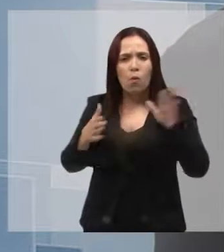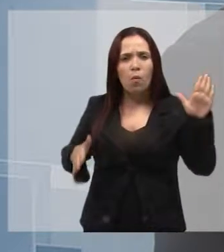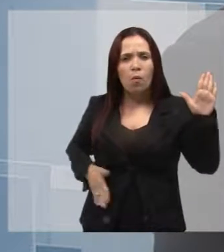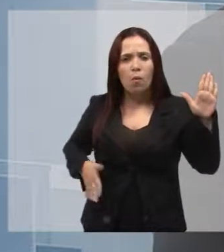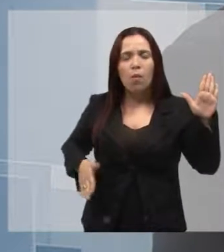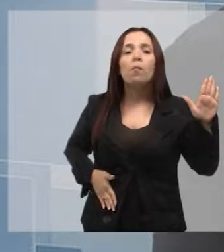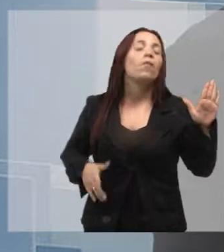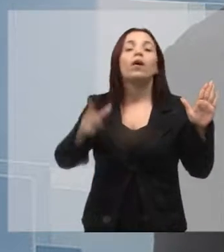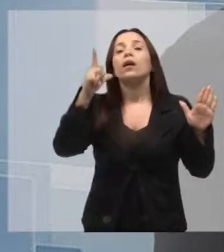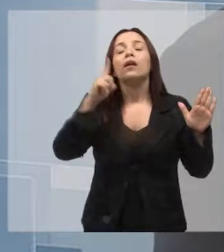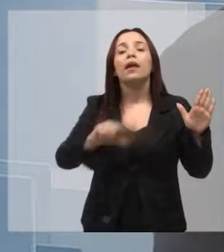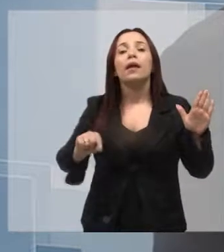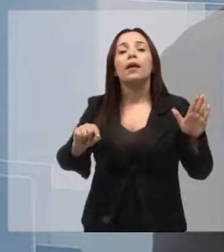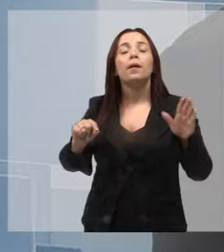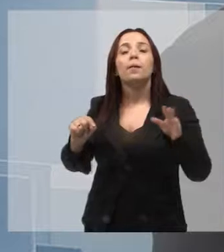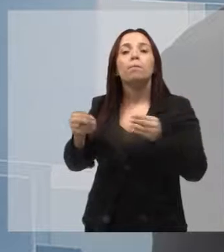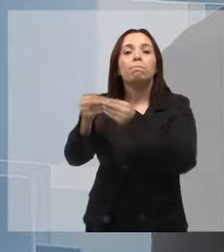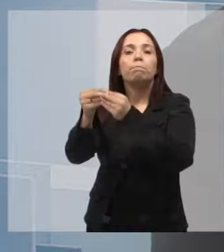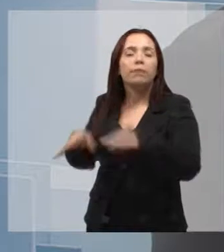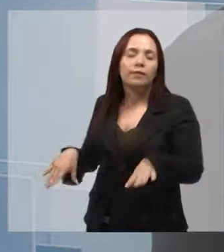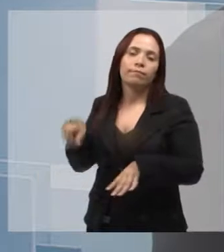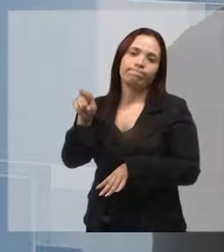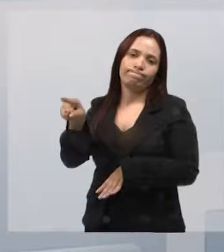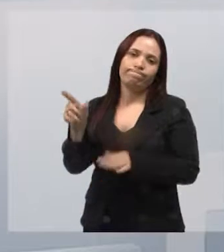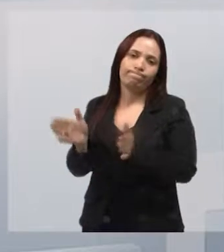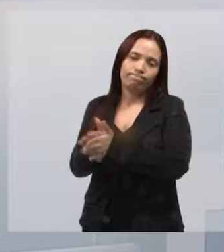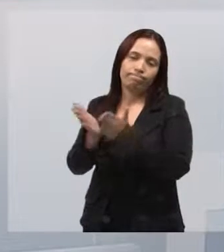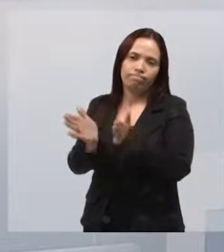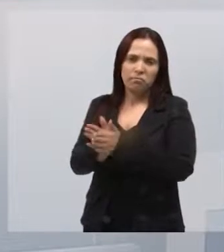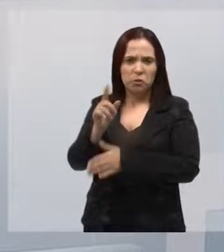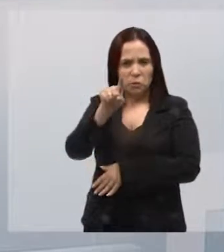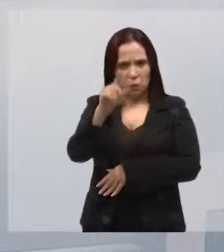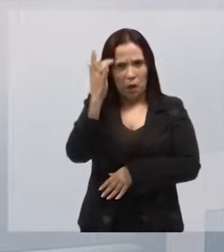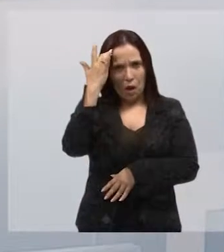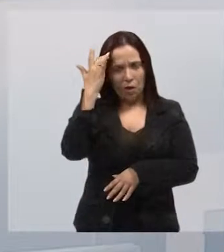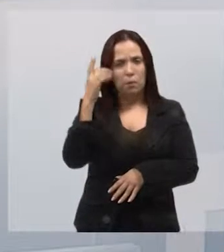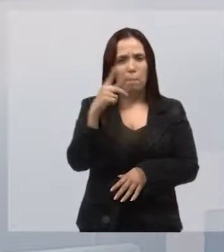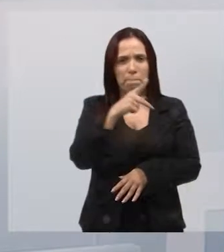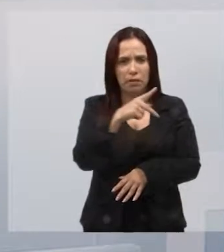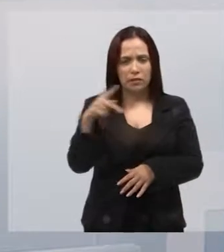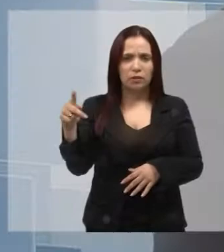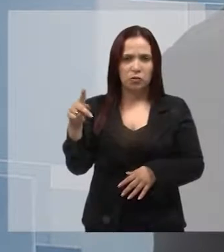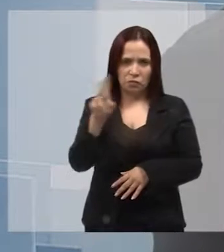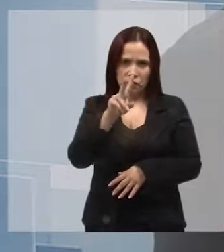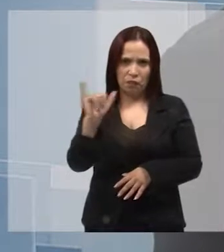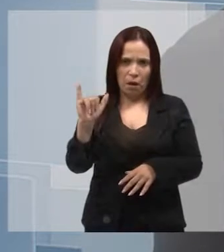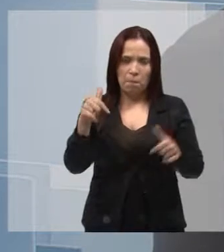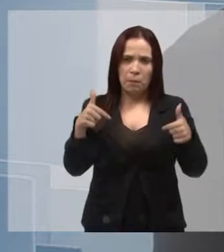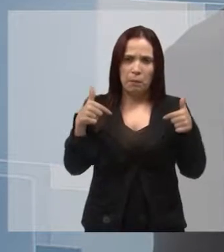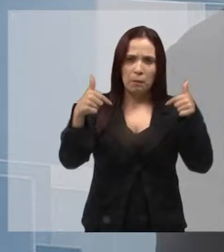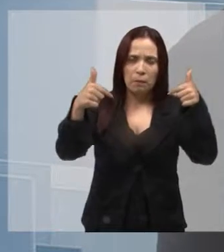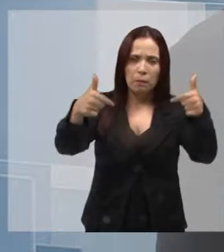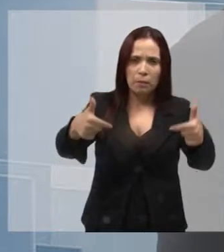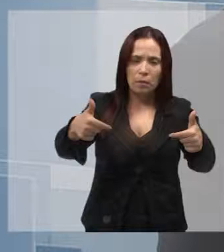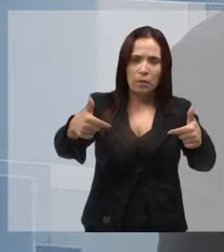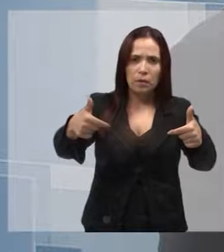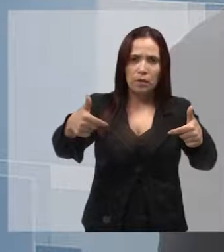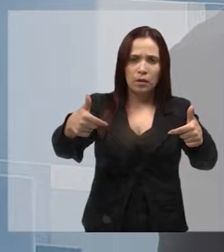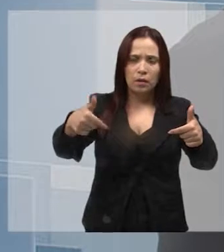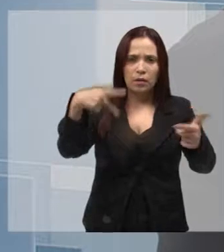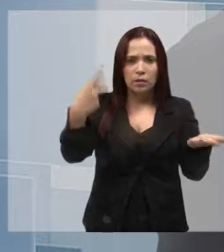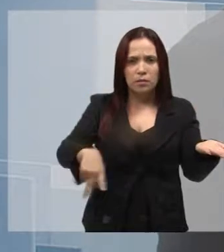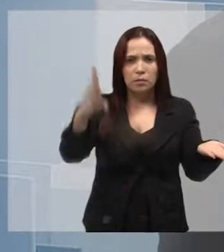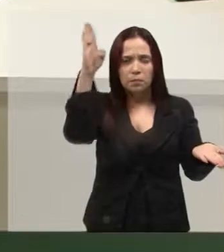vai sentir a felicidade é a população mais pobre. Você acha que o governo, esse primeiro ano será um emblemático no governo do